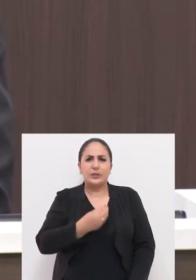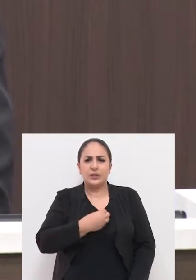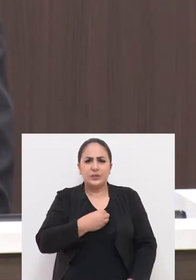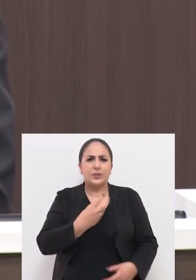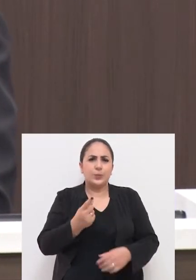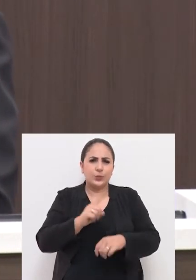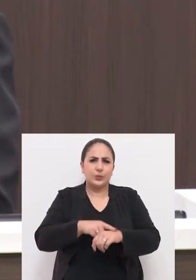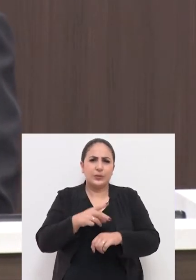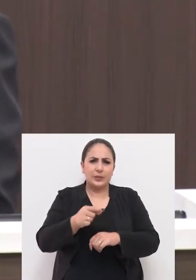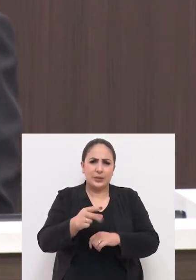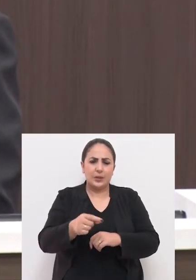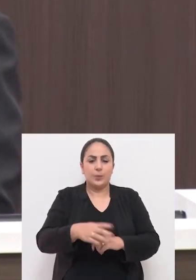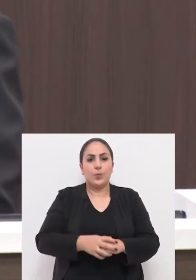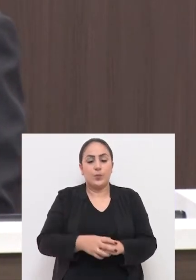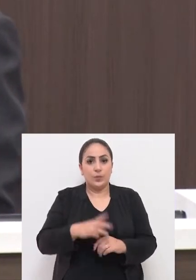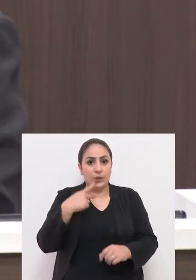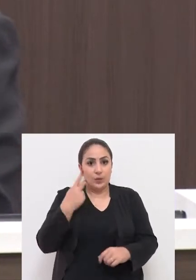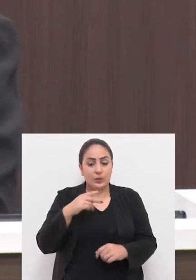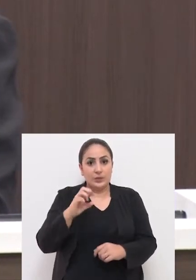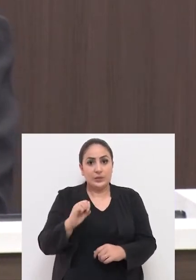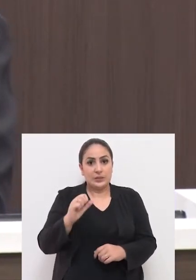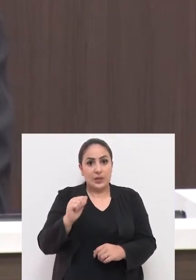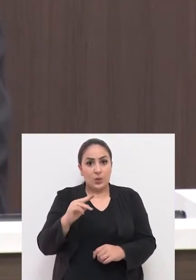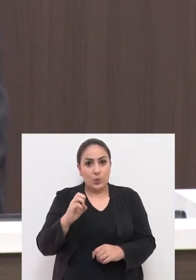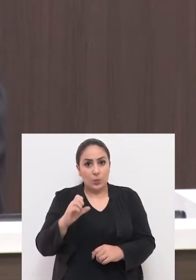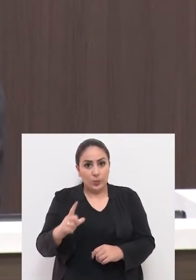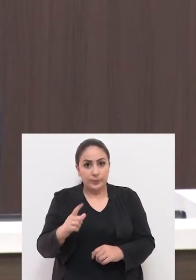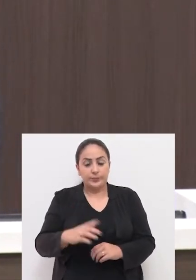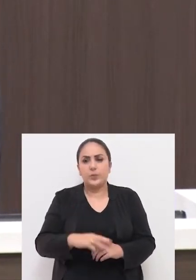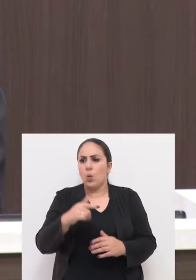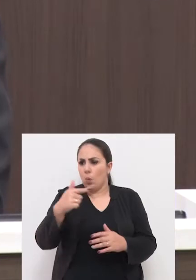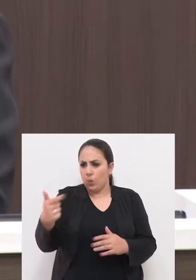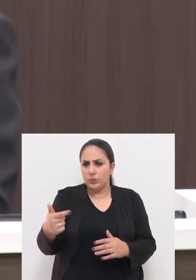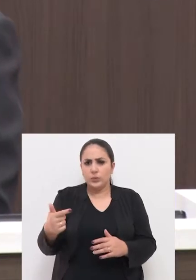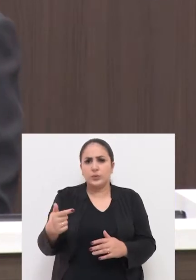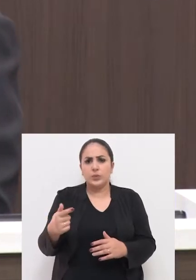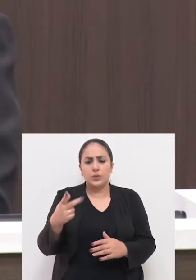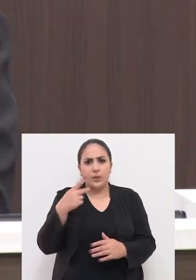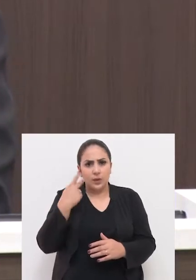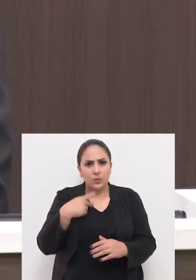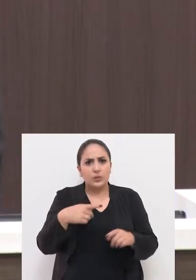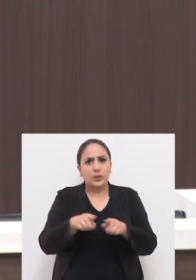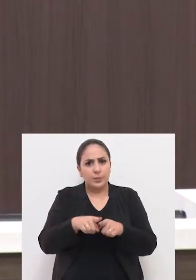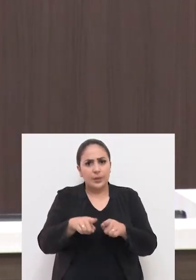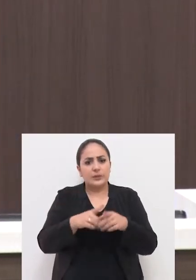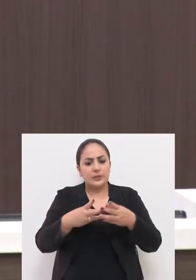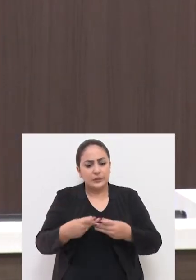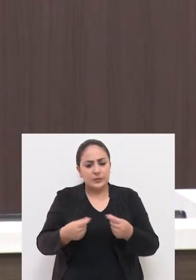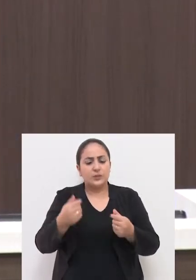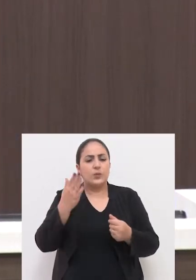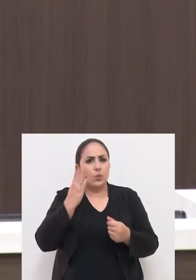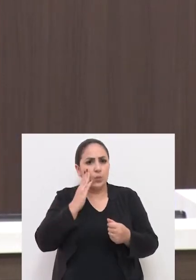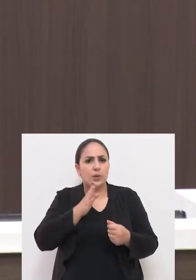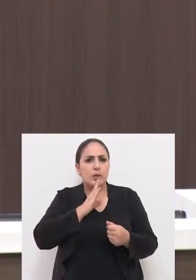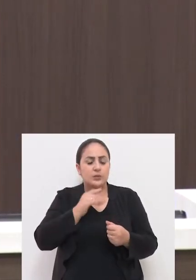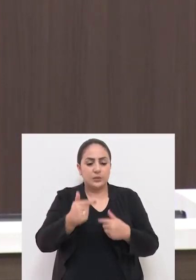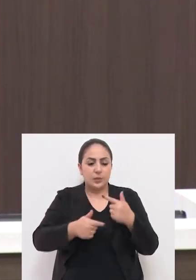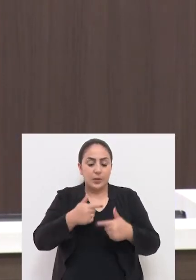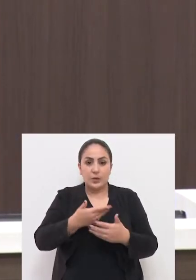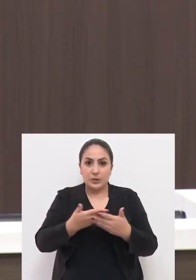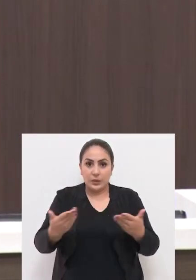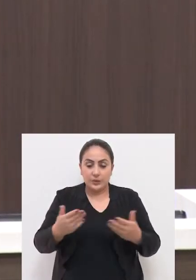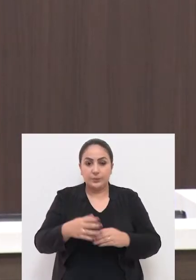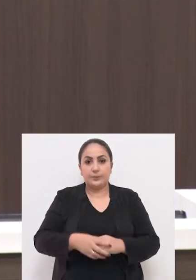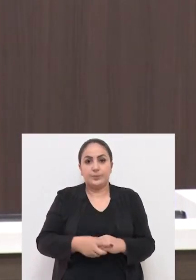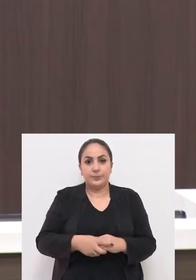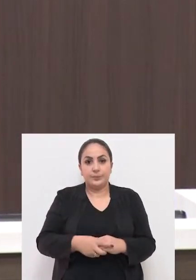ela já vem se estendendo há muito tempo, vereador Saul. Vossa Excelência e os demais vereadores são sensíveis ao trabalho delas.